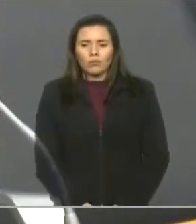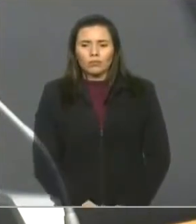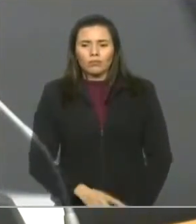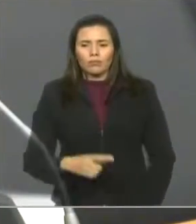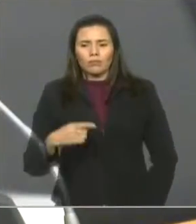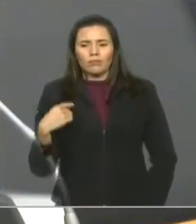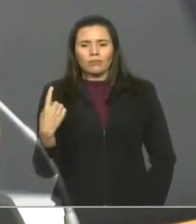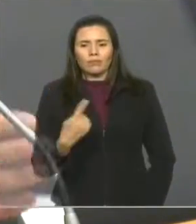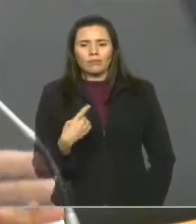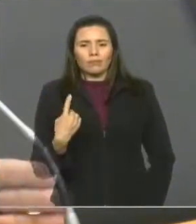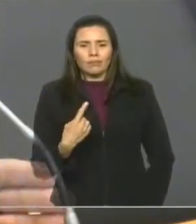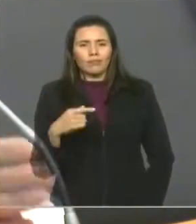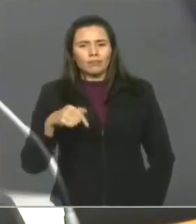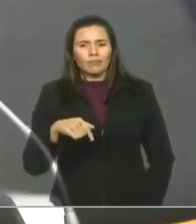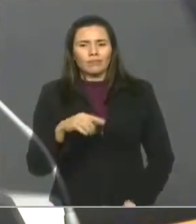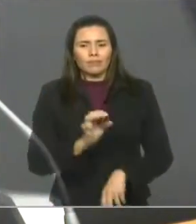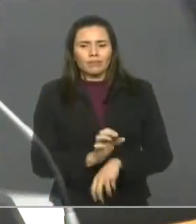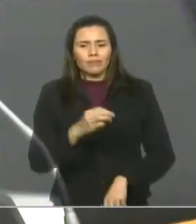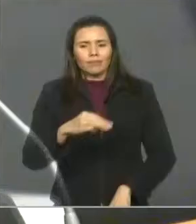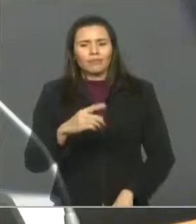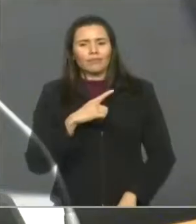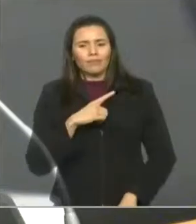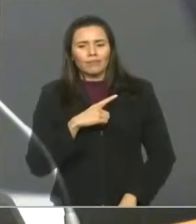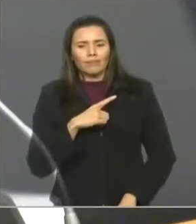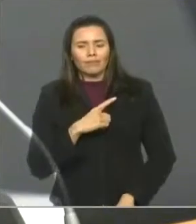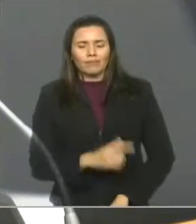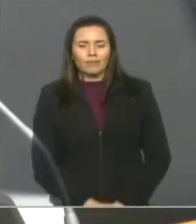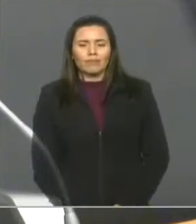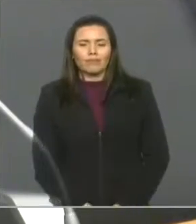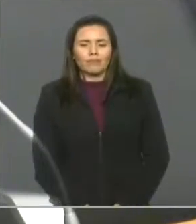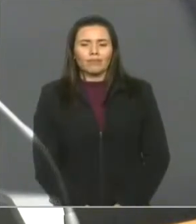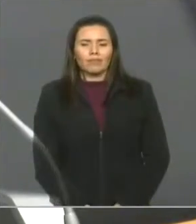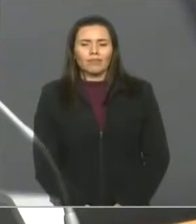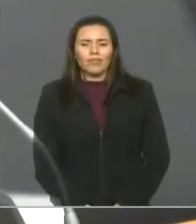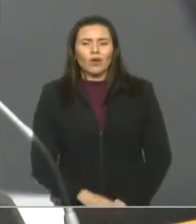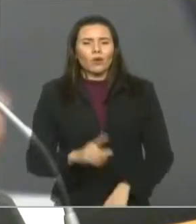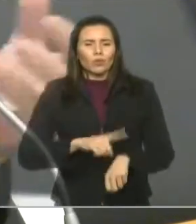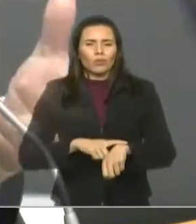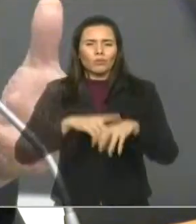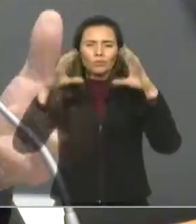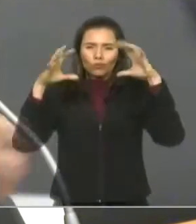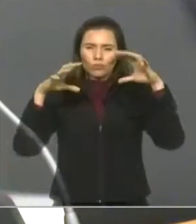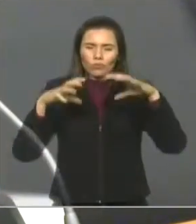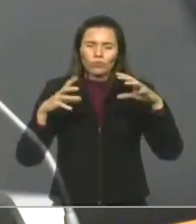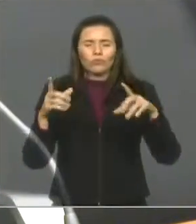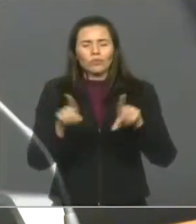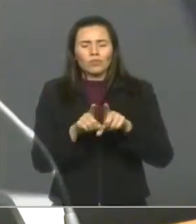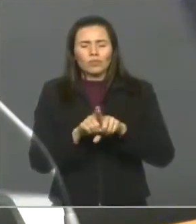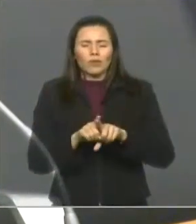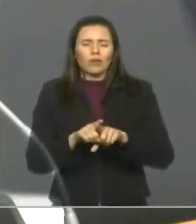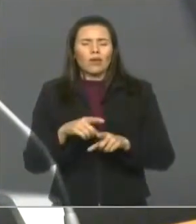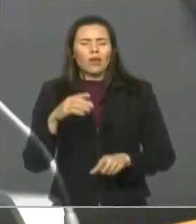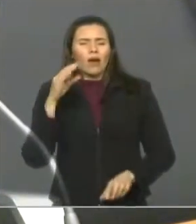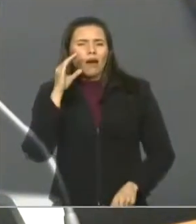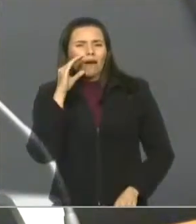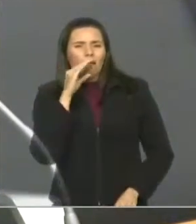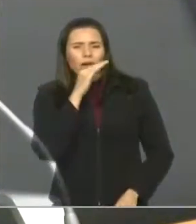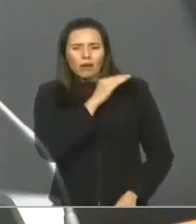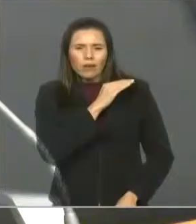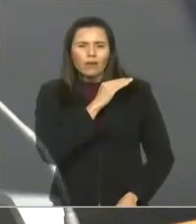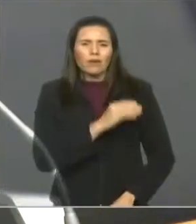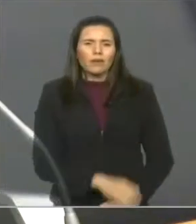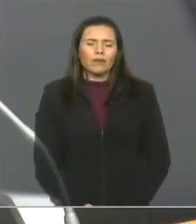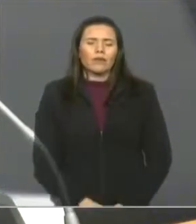primavera, certo? Mas eu não é que eu culpo diretamente um agente